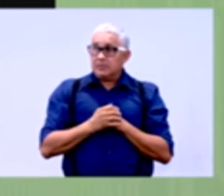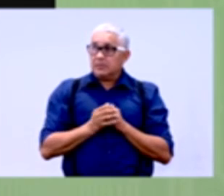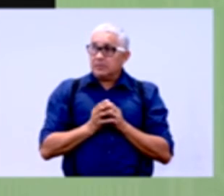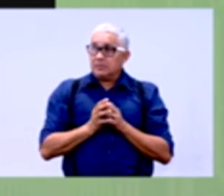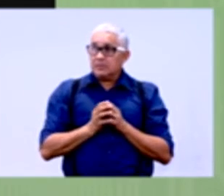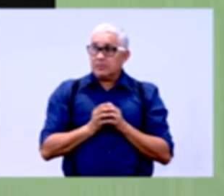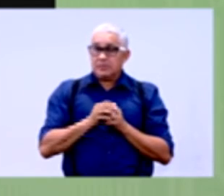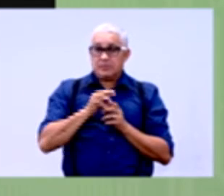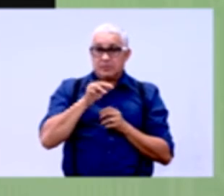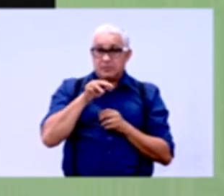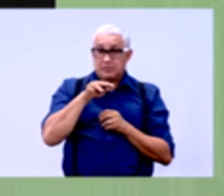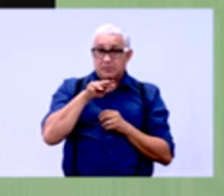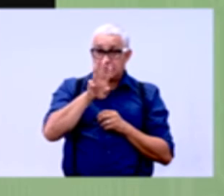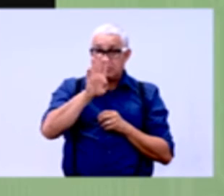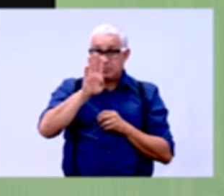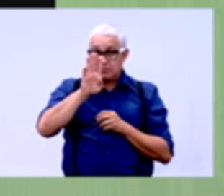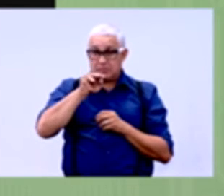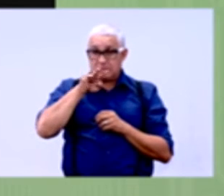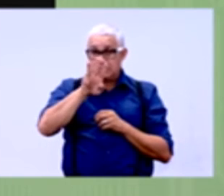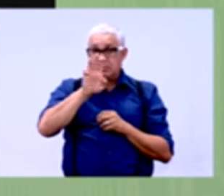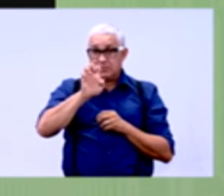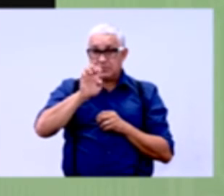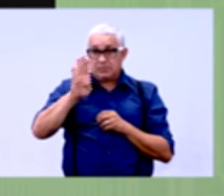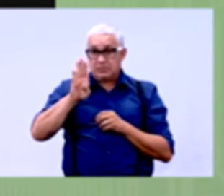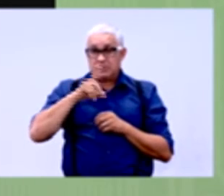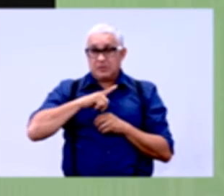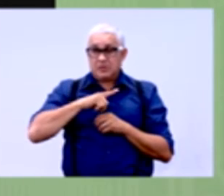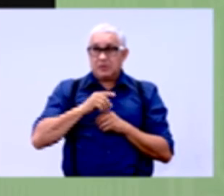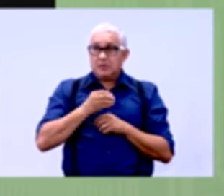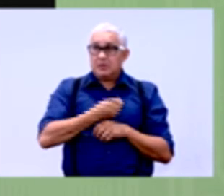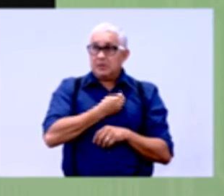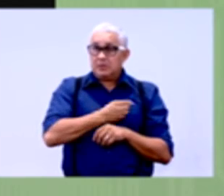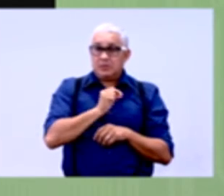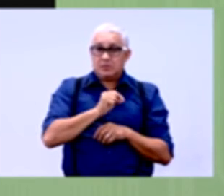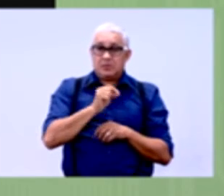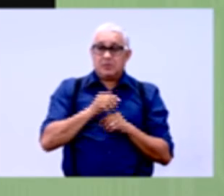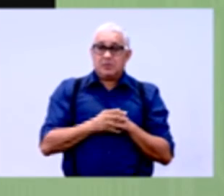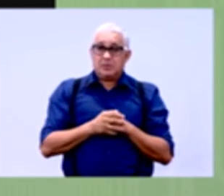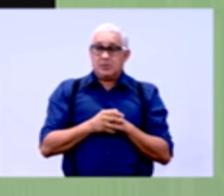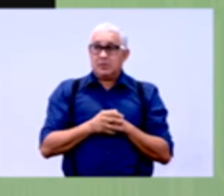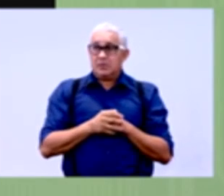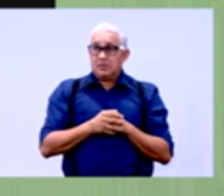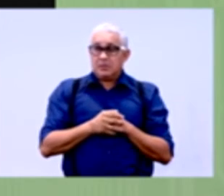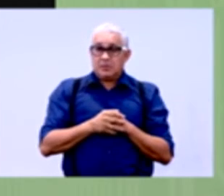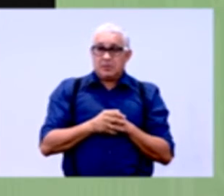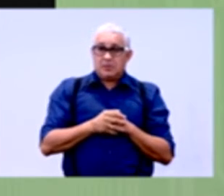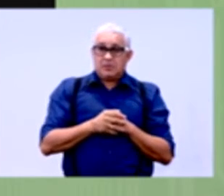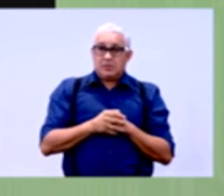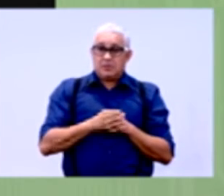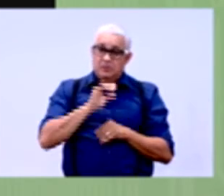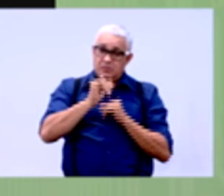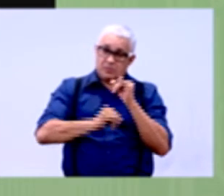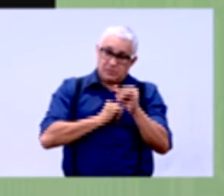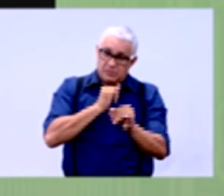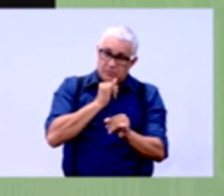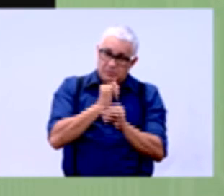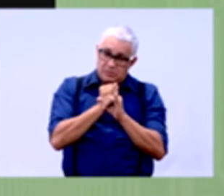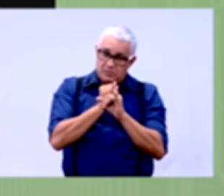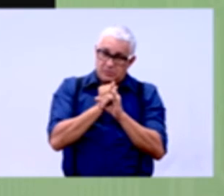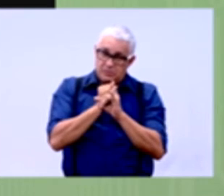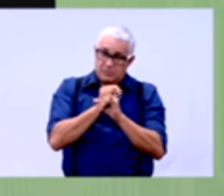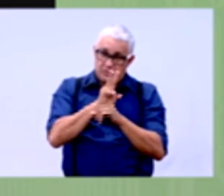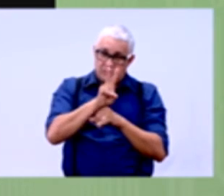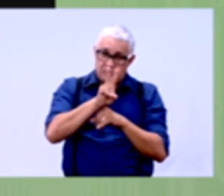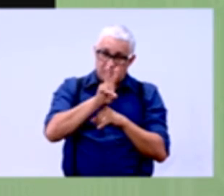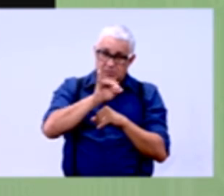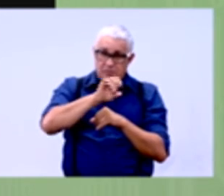Já na web, nós teríamos a parte do navegador, que seria a